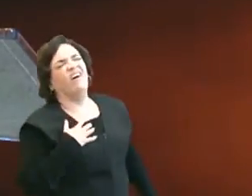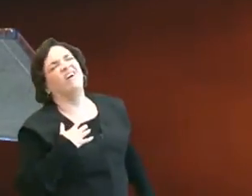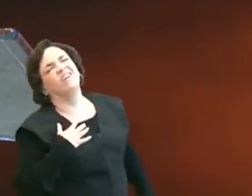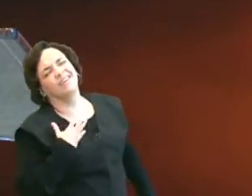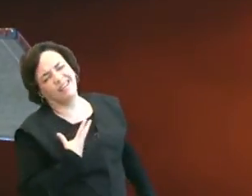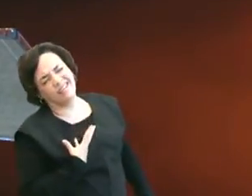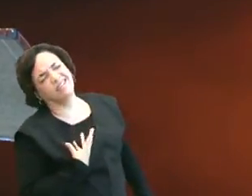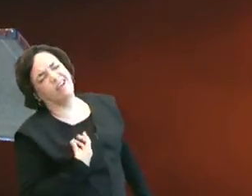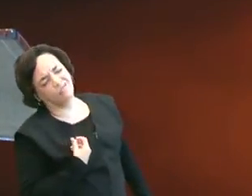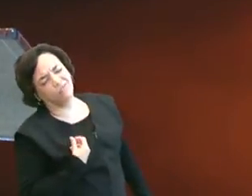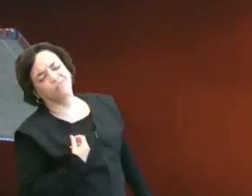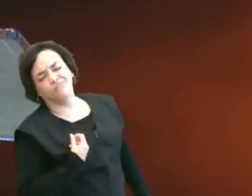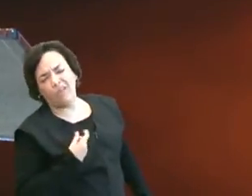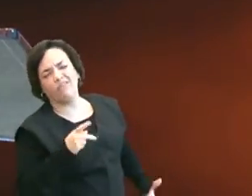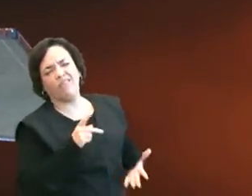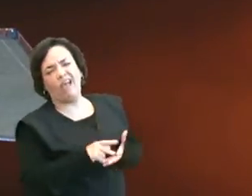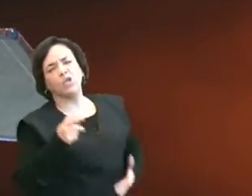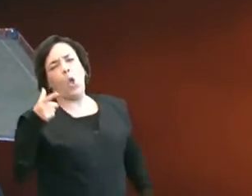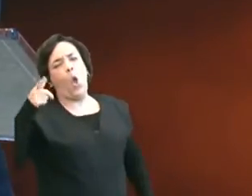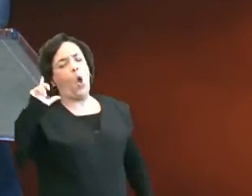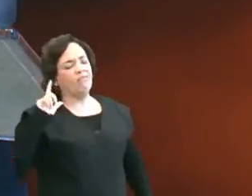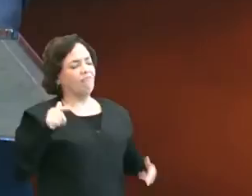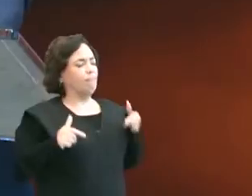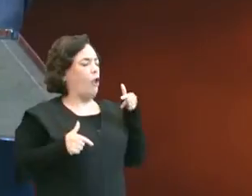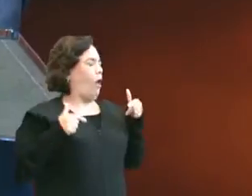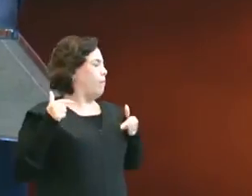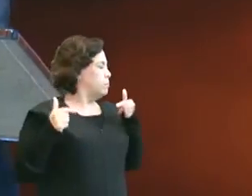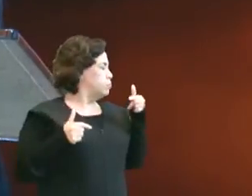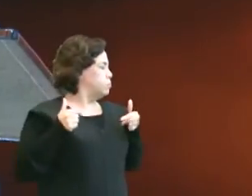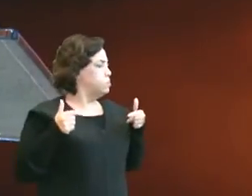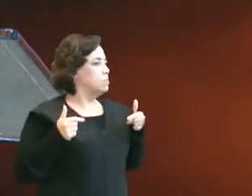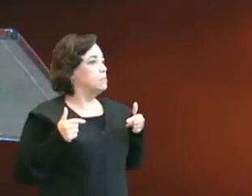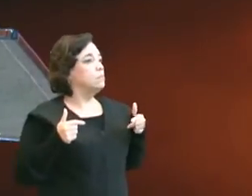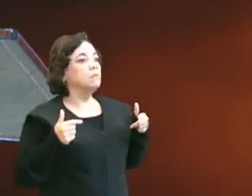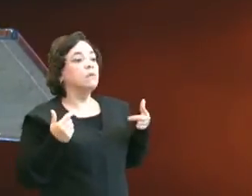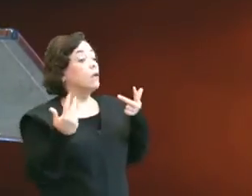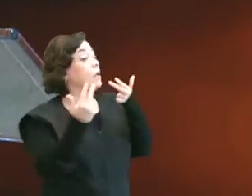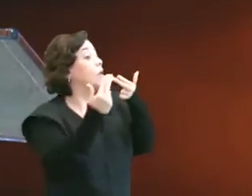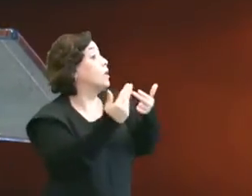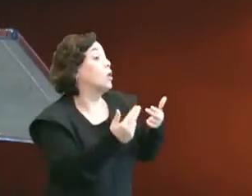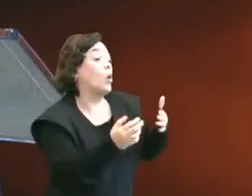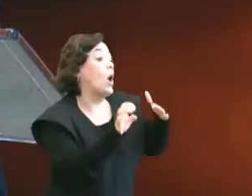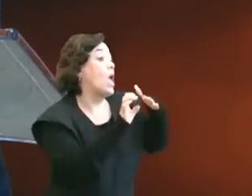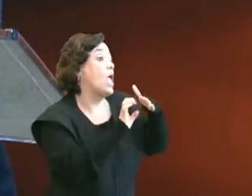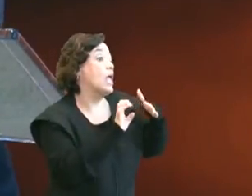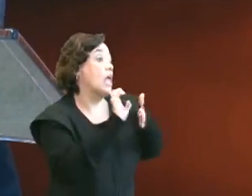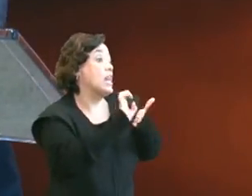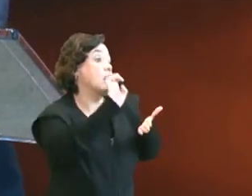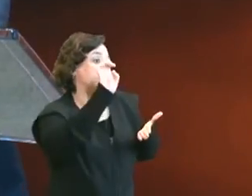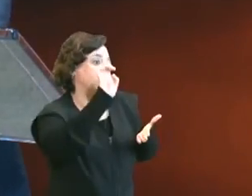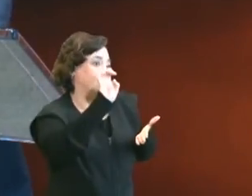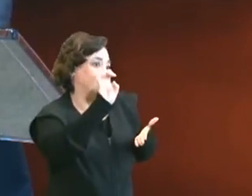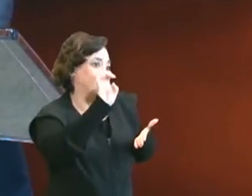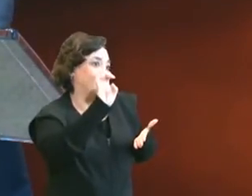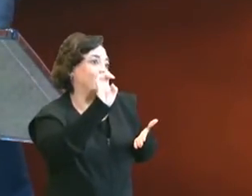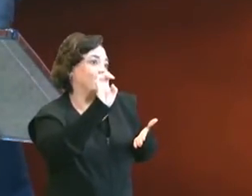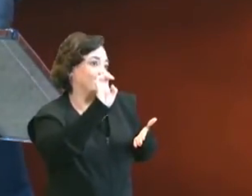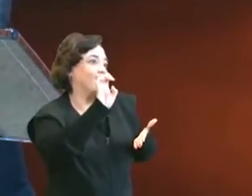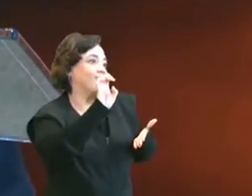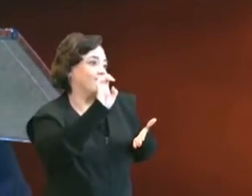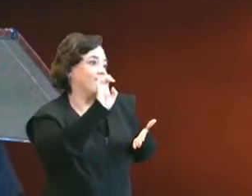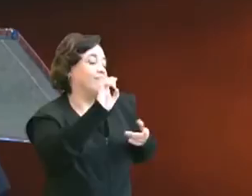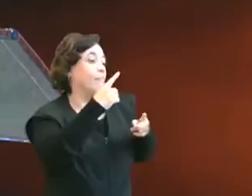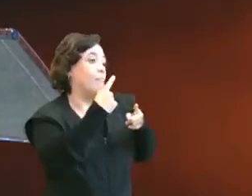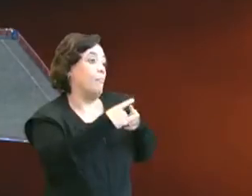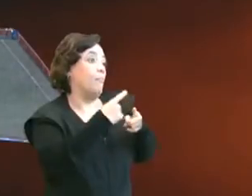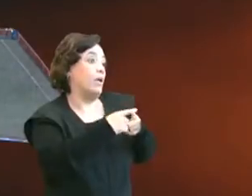Elias vai para a caverna, porque ele tinha questionamentos e perguntas sem respostas. E